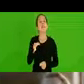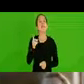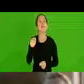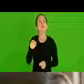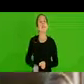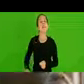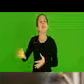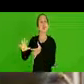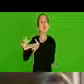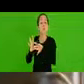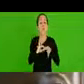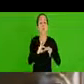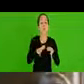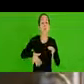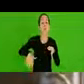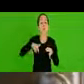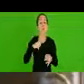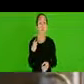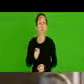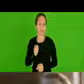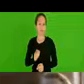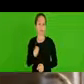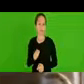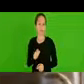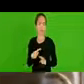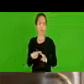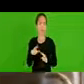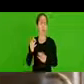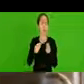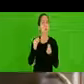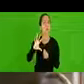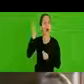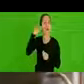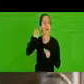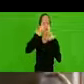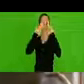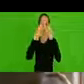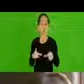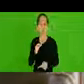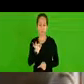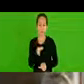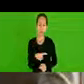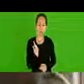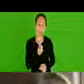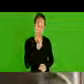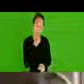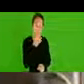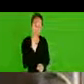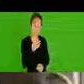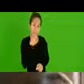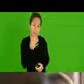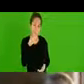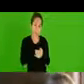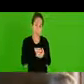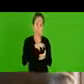eles emergem, ou seja, onde emergem esses fenômenos humanos, não é? E poderíamos dizer de diferentes fenômenos